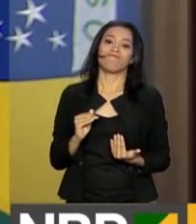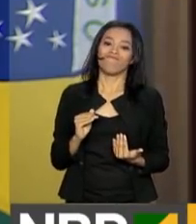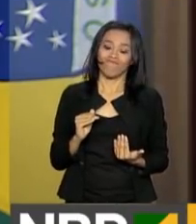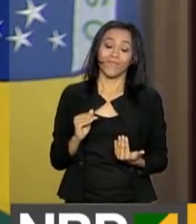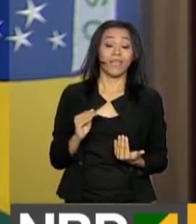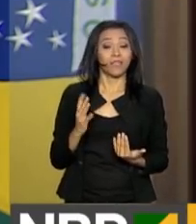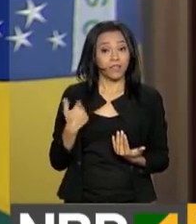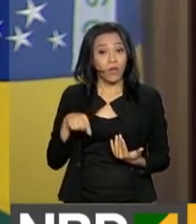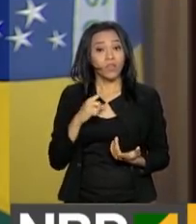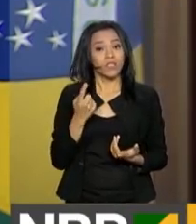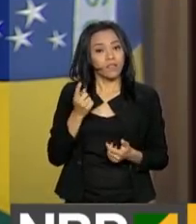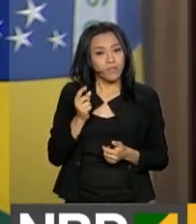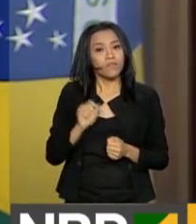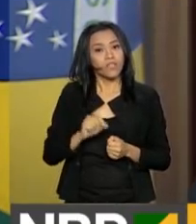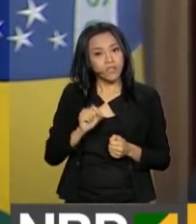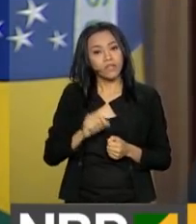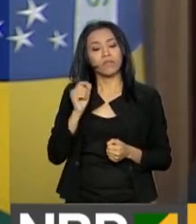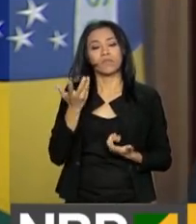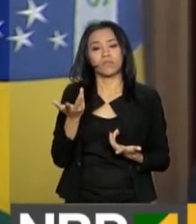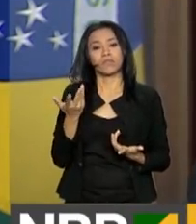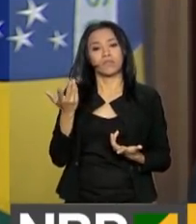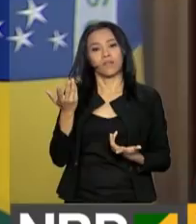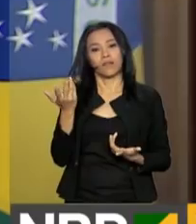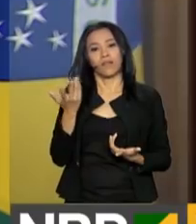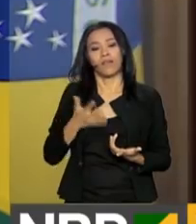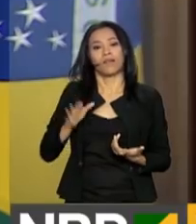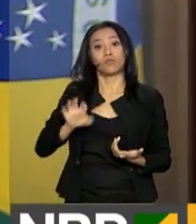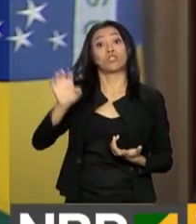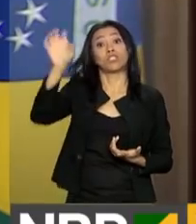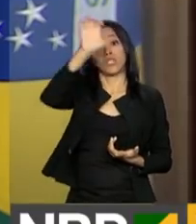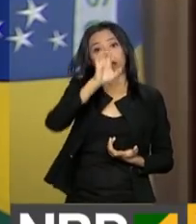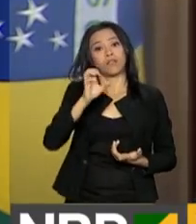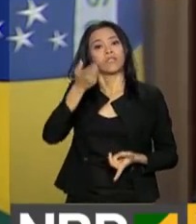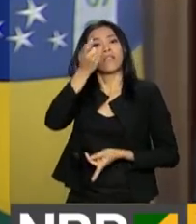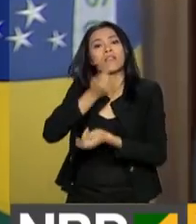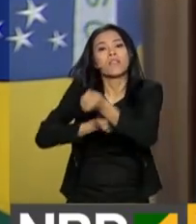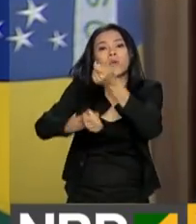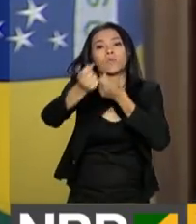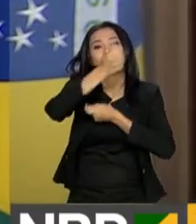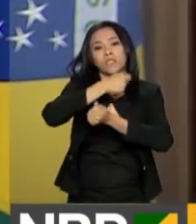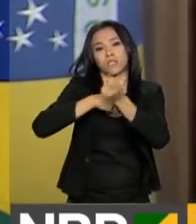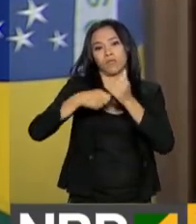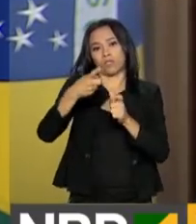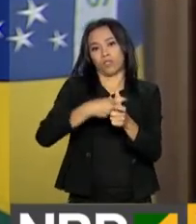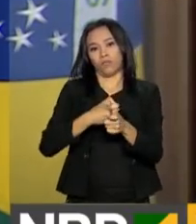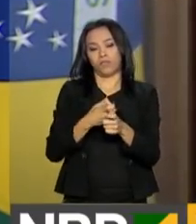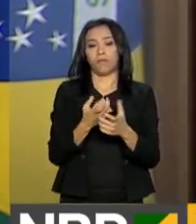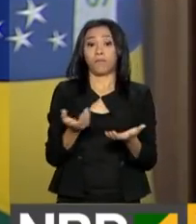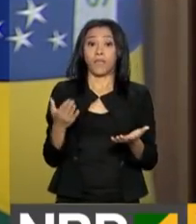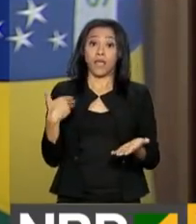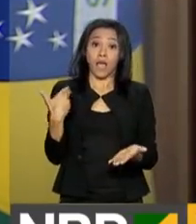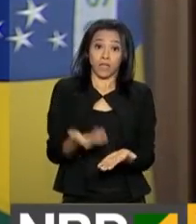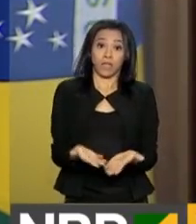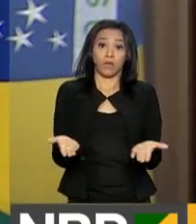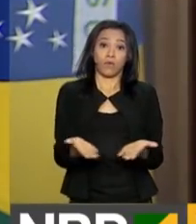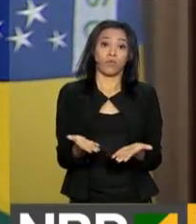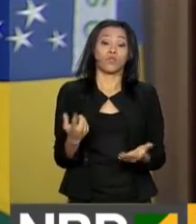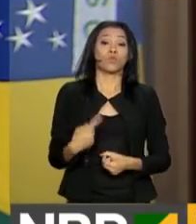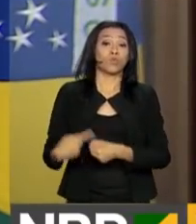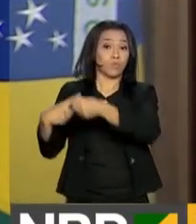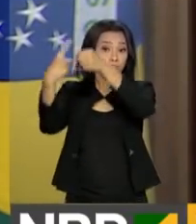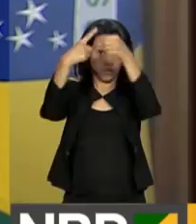fizemos isto com os estados federados no brasil e outra parte nós sabemos que os municípios hoje até formalmente